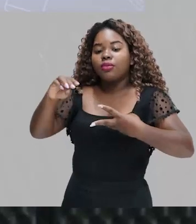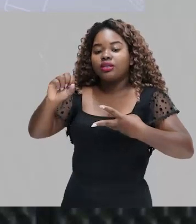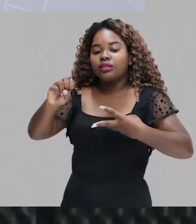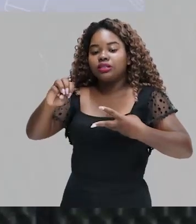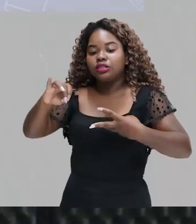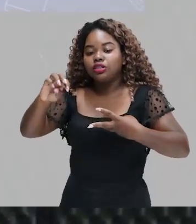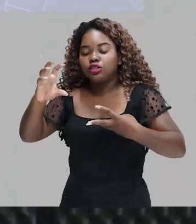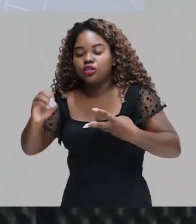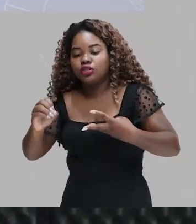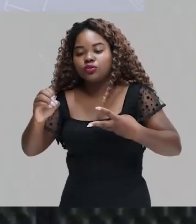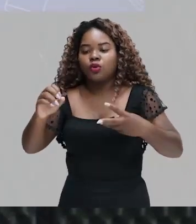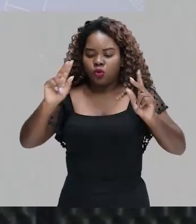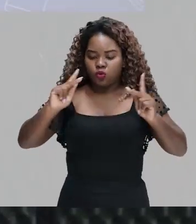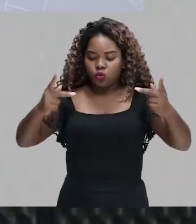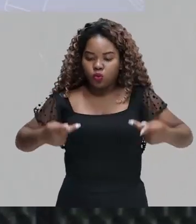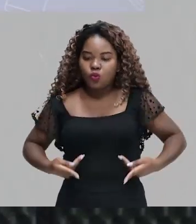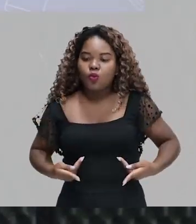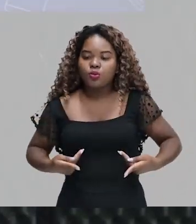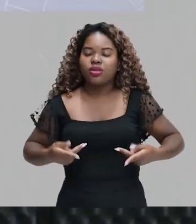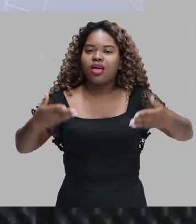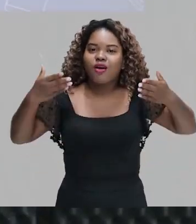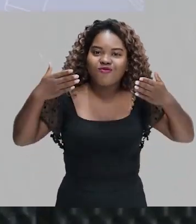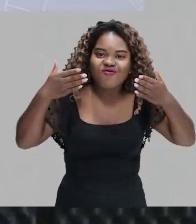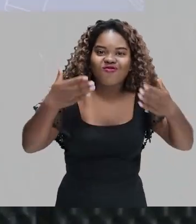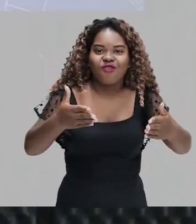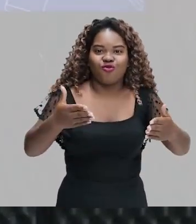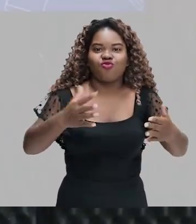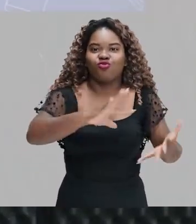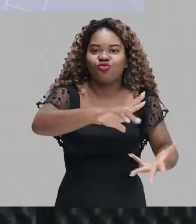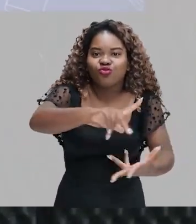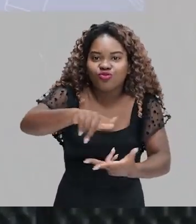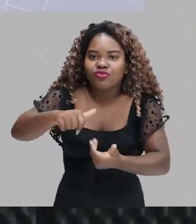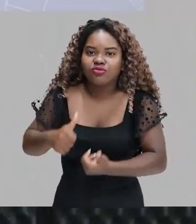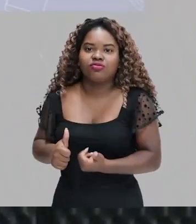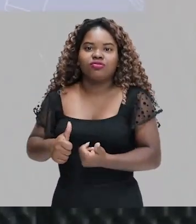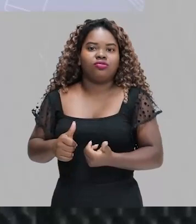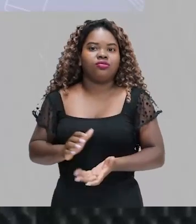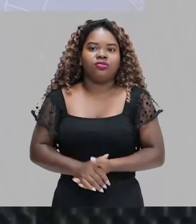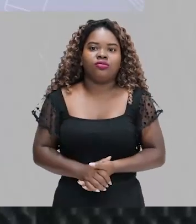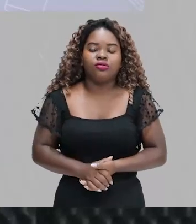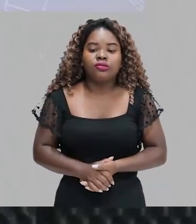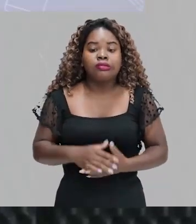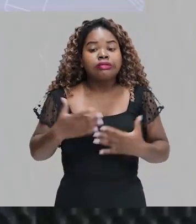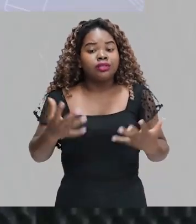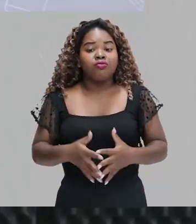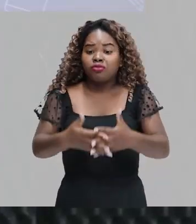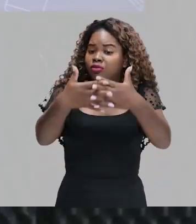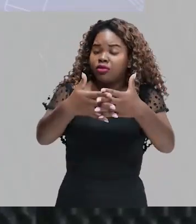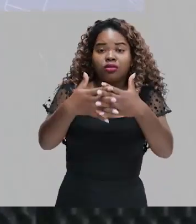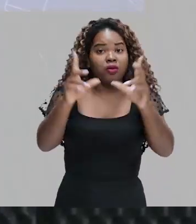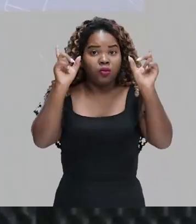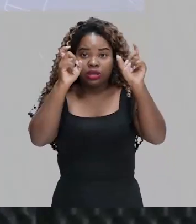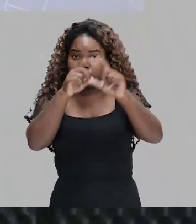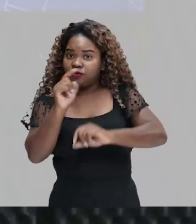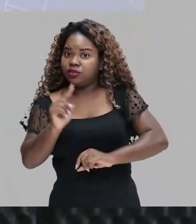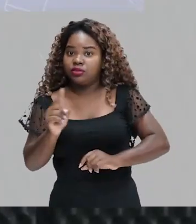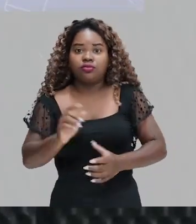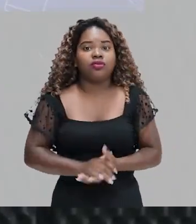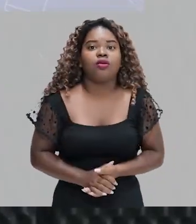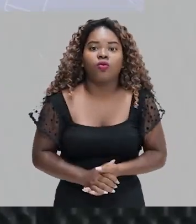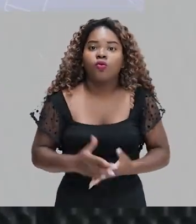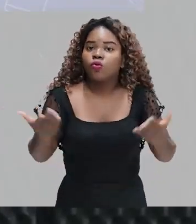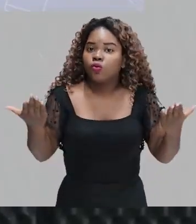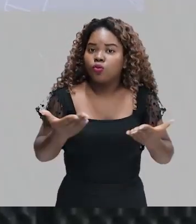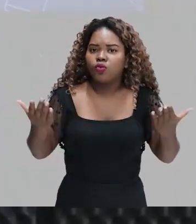O homem é o centro do universo. Acho que nunca esteve tão fácil e tão complicado você entender como hoje, como as